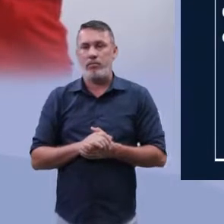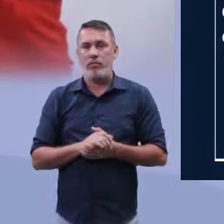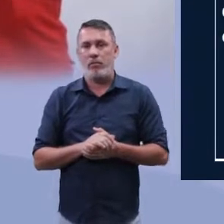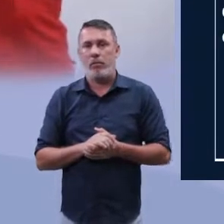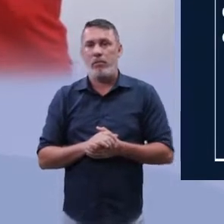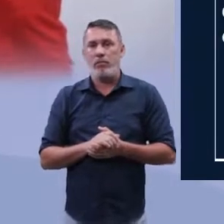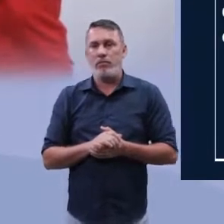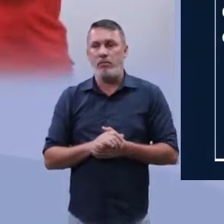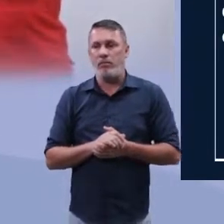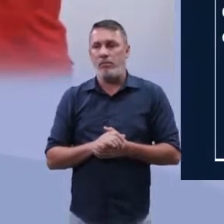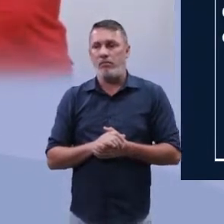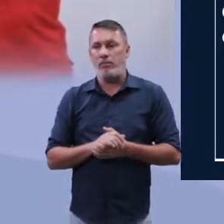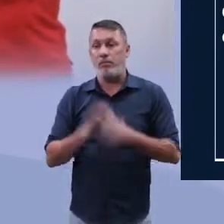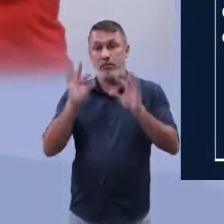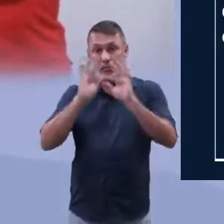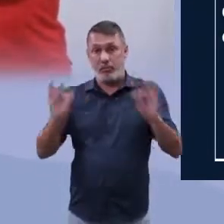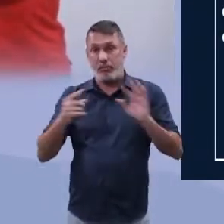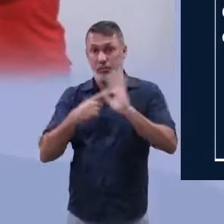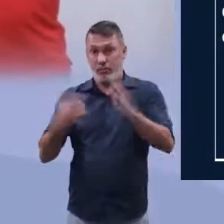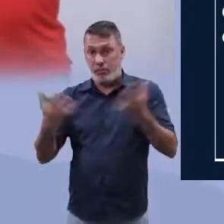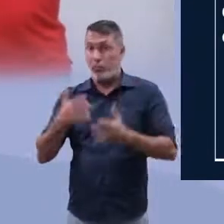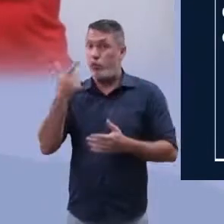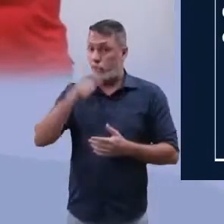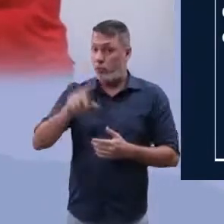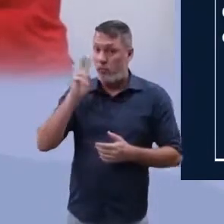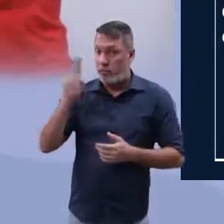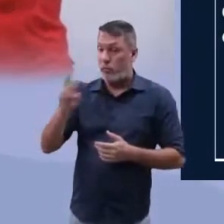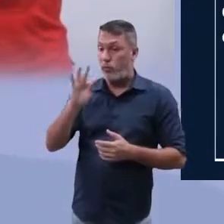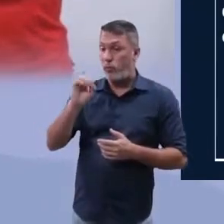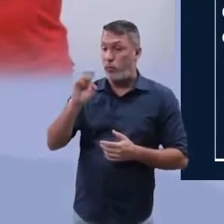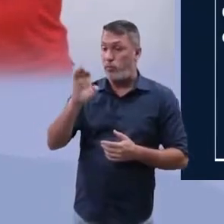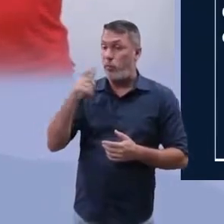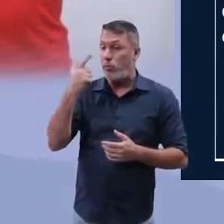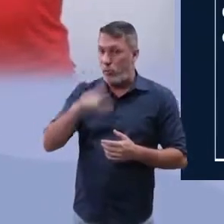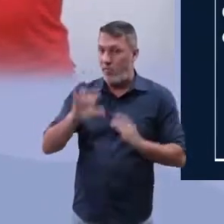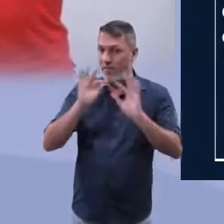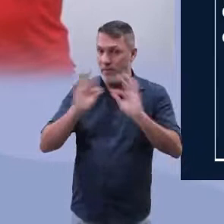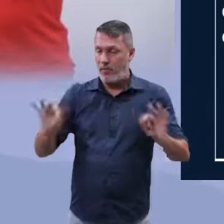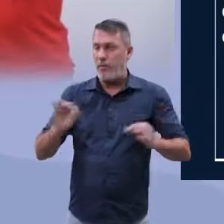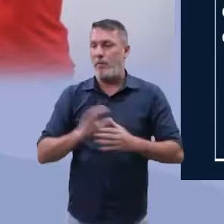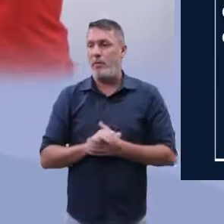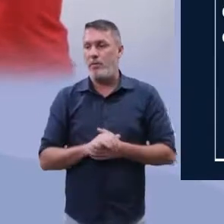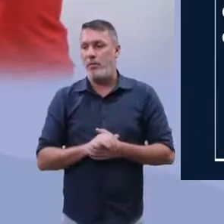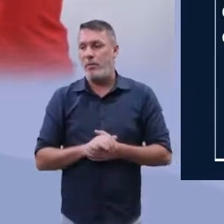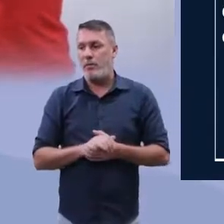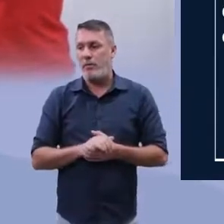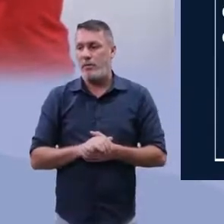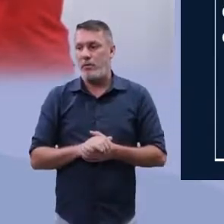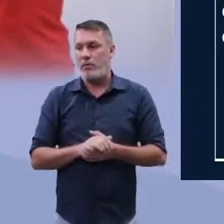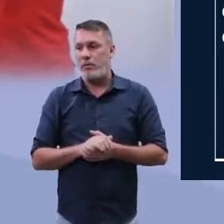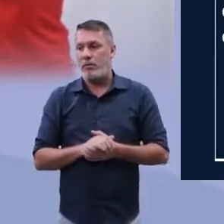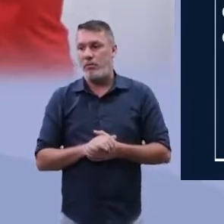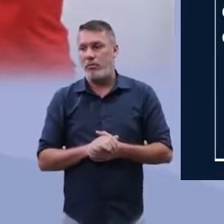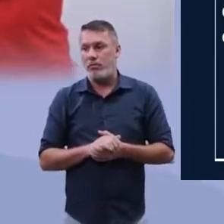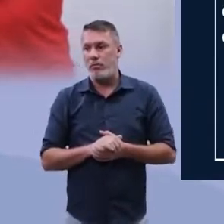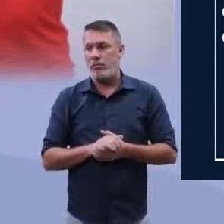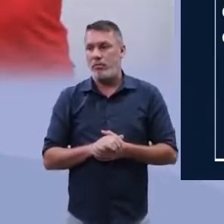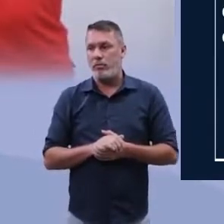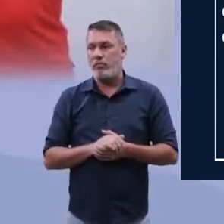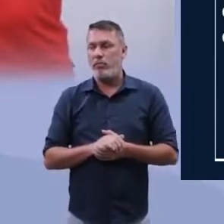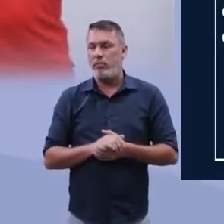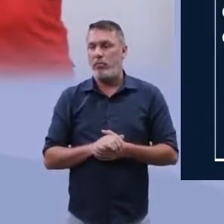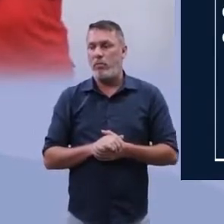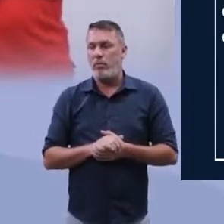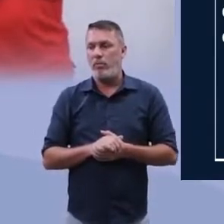the alternative that best completes the following sentences. Tamo aí de novo. To the movies alone. Então aí tem um convite.